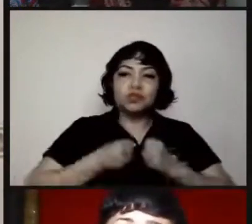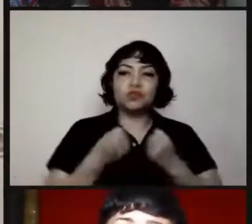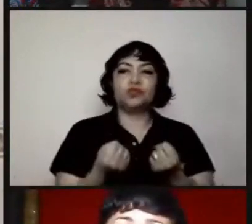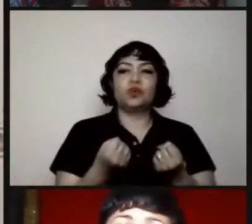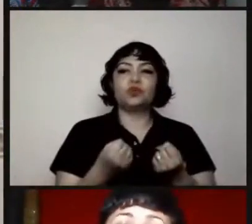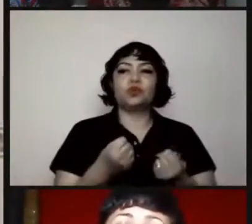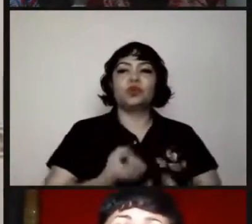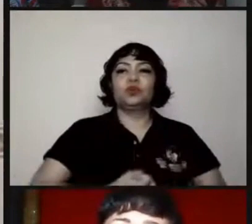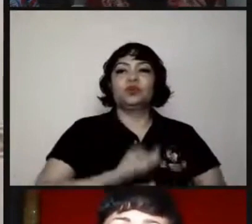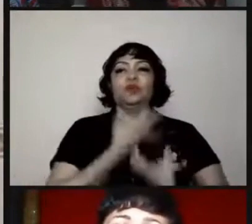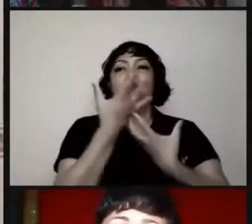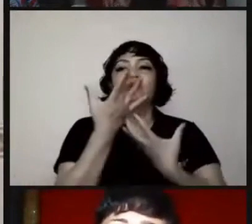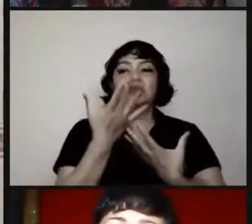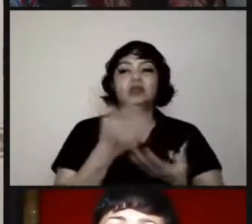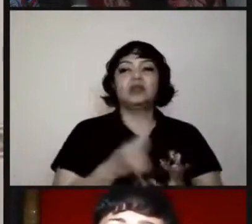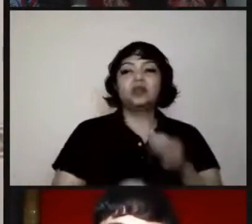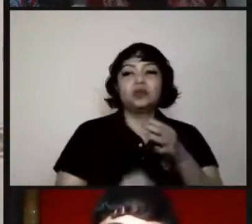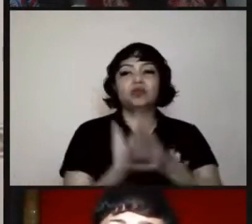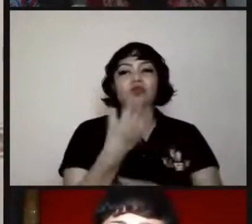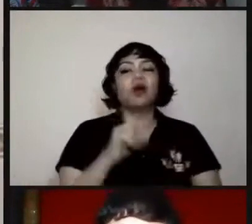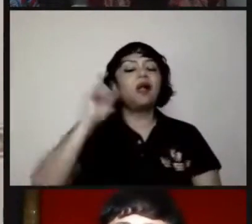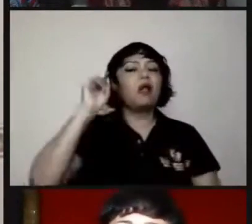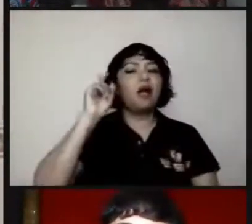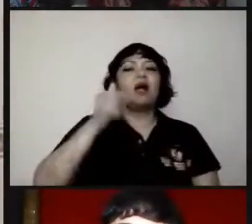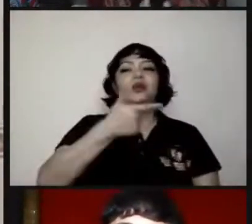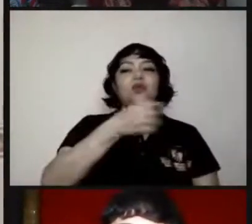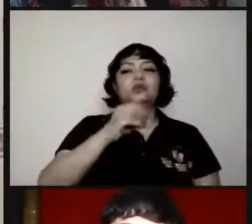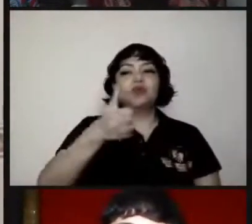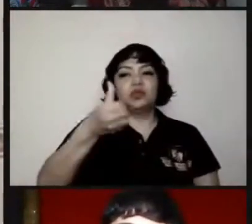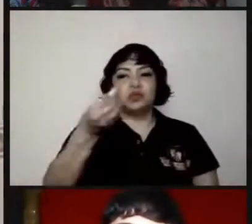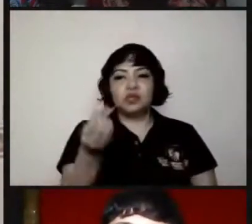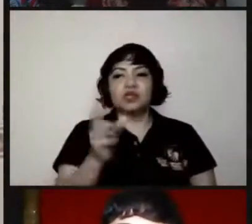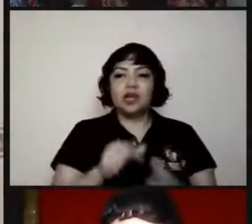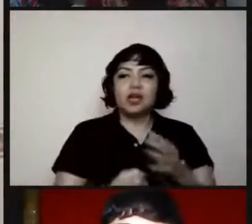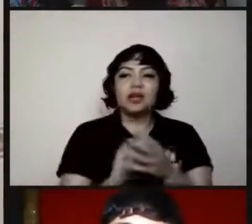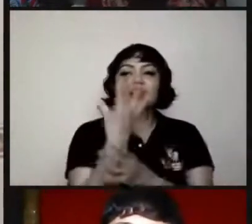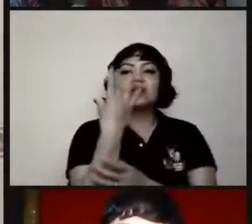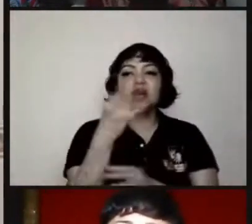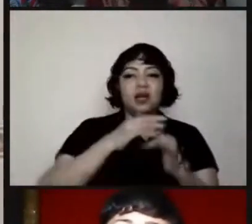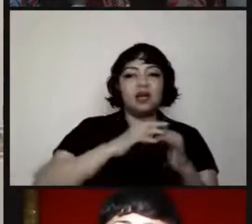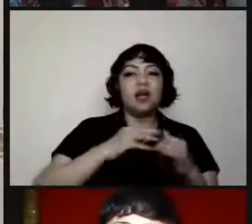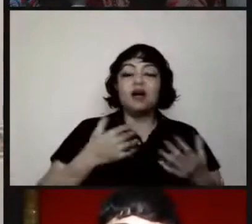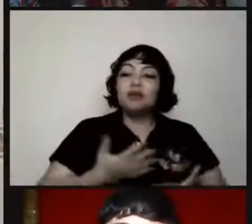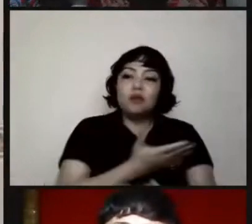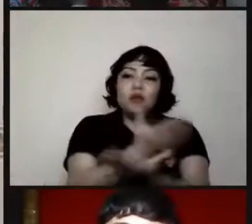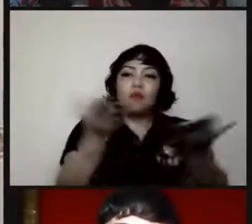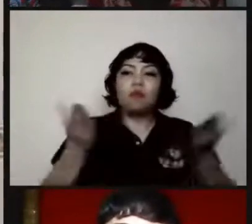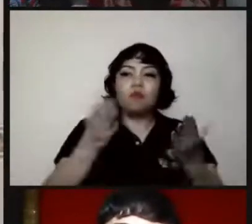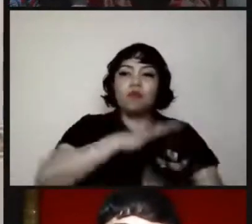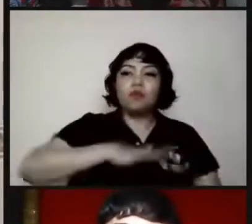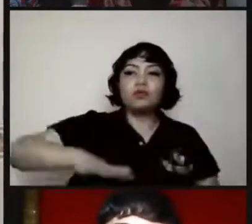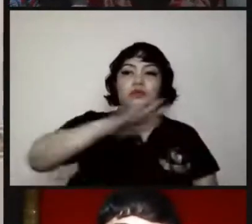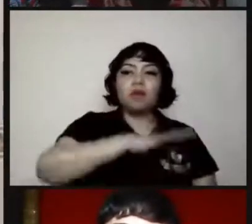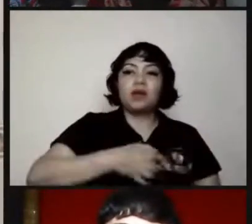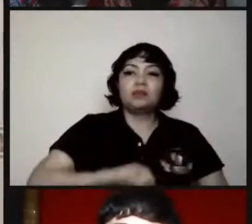no Ar desde a sua estreia lá em 2016. É isso, é criar canais de expressão. Quando a gente faz aqui